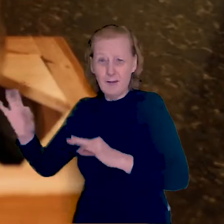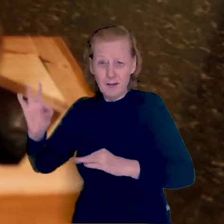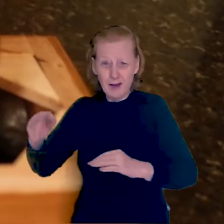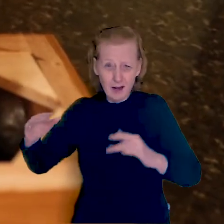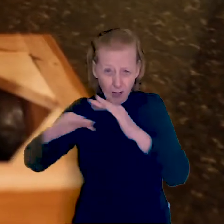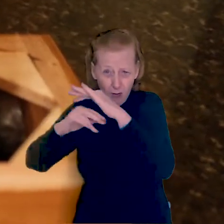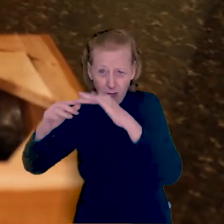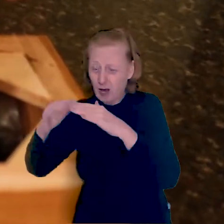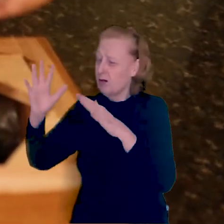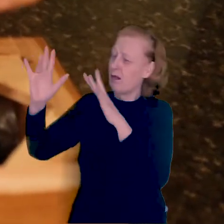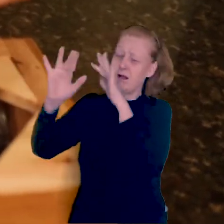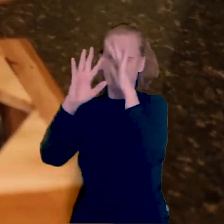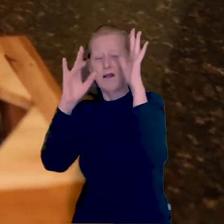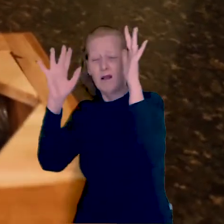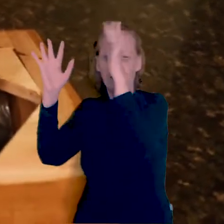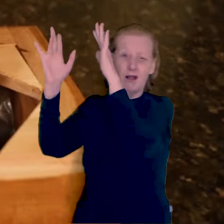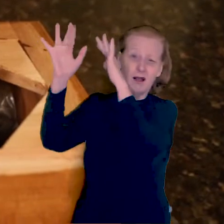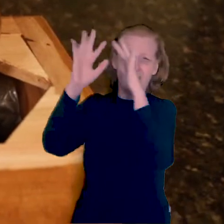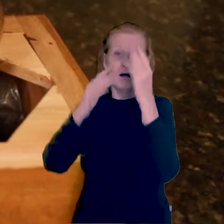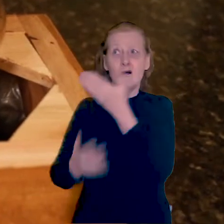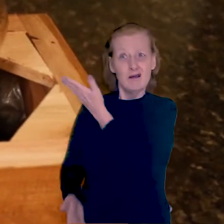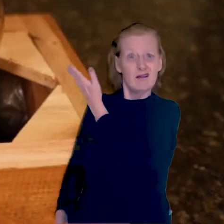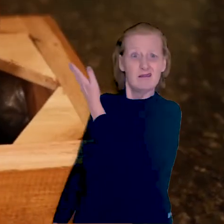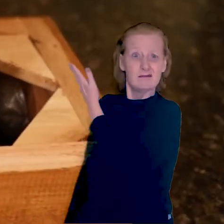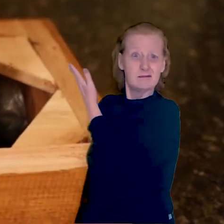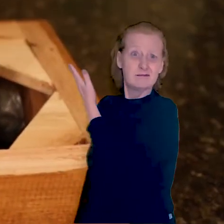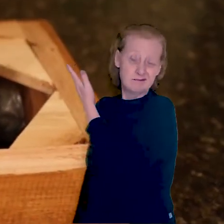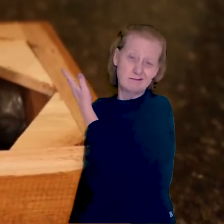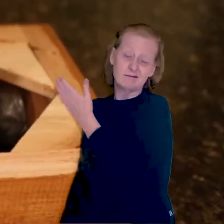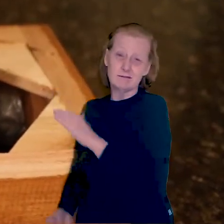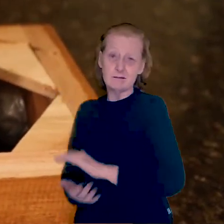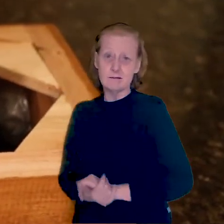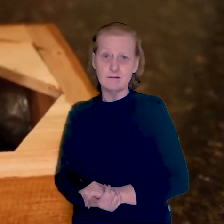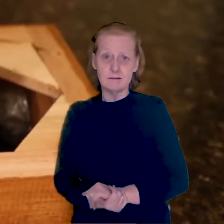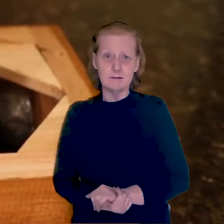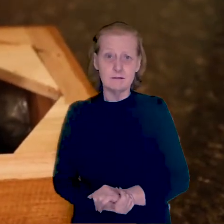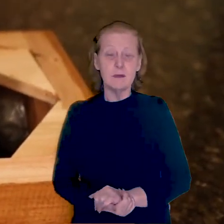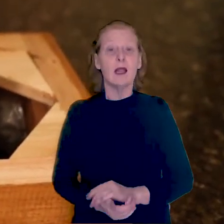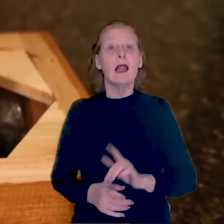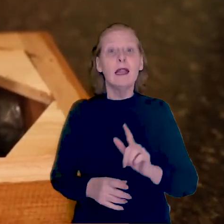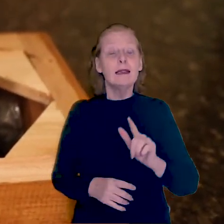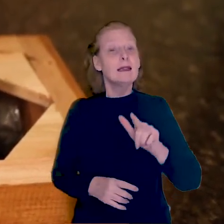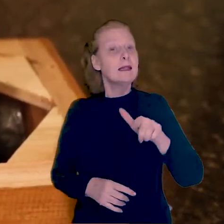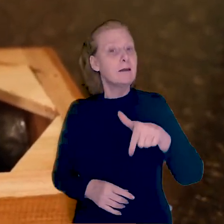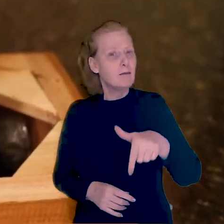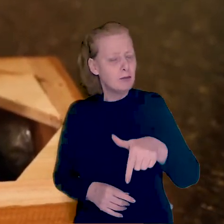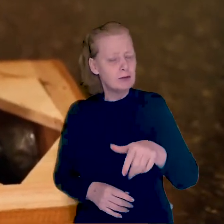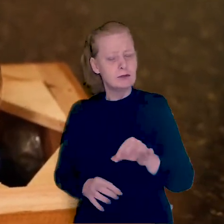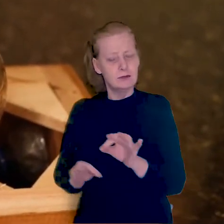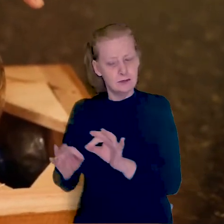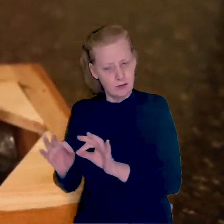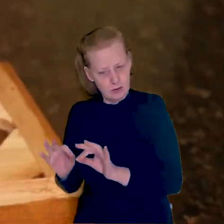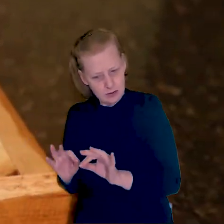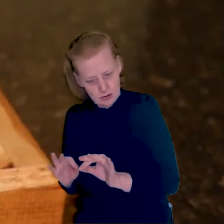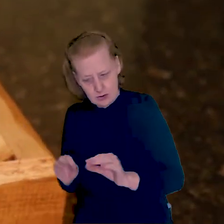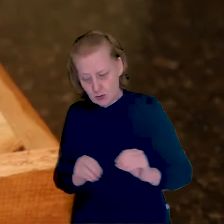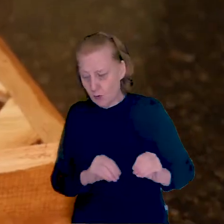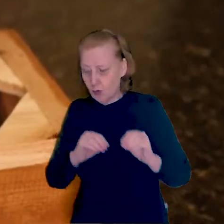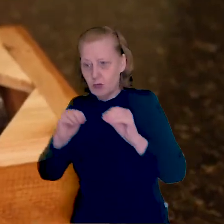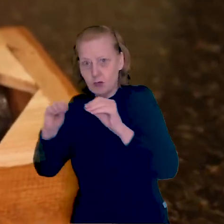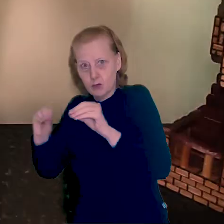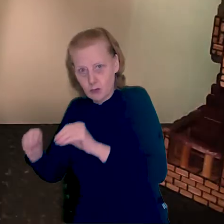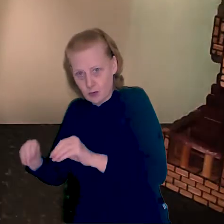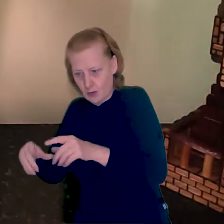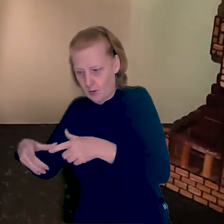que elas não conseguem nem se movimentar direito, né? Então, depois assim, depois que a gente fizer a